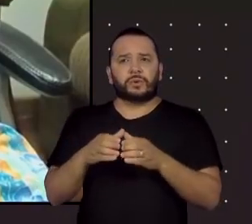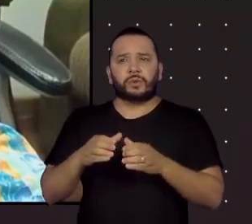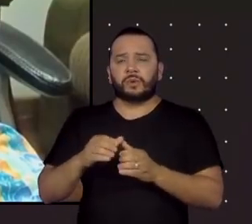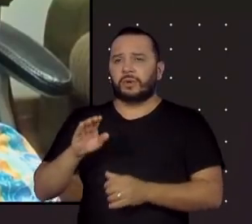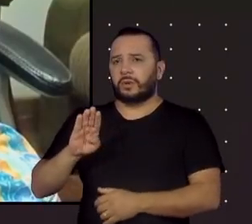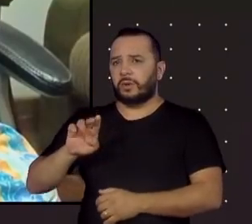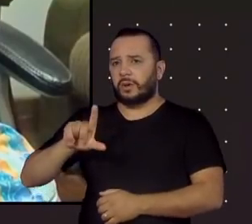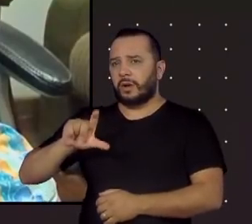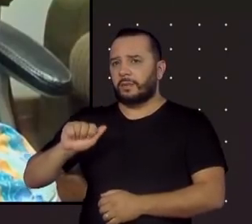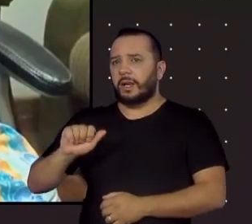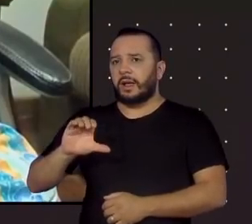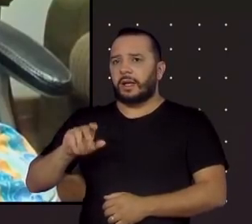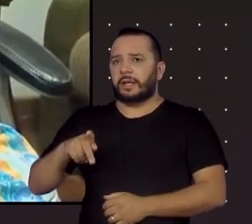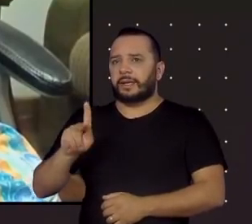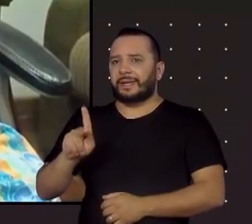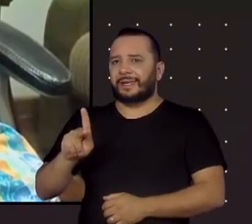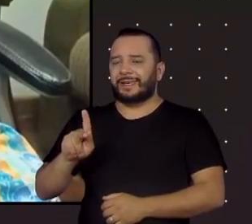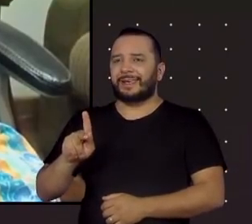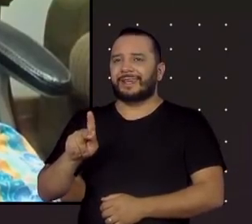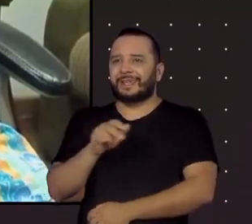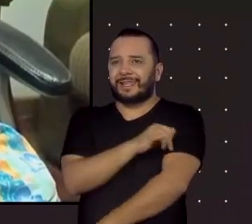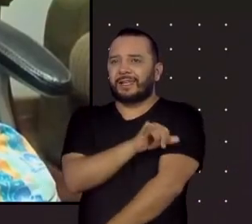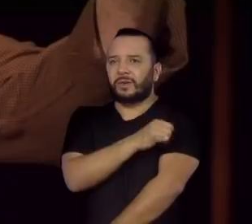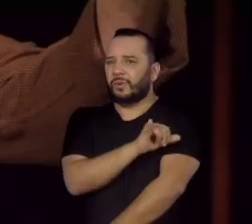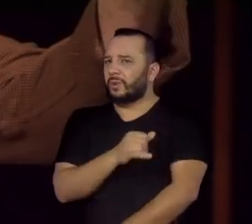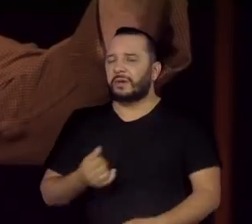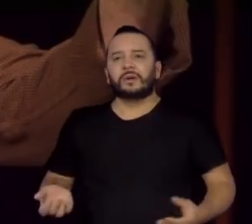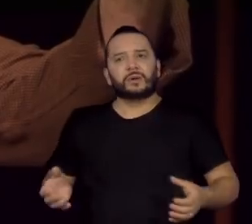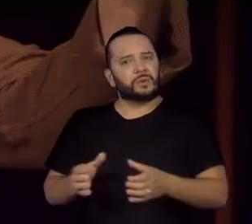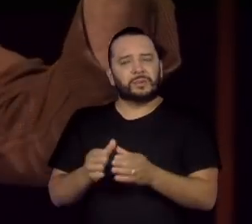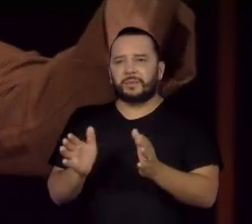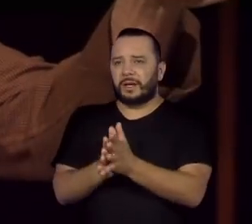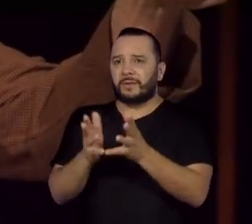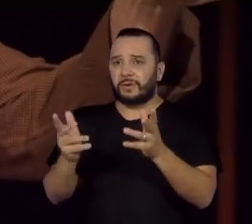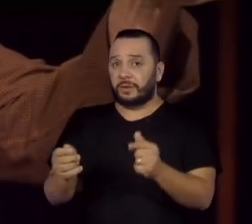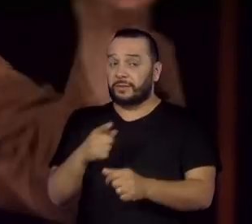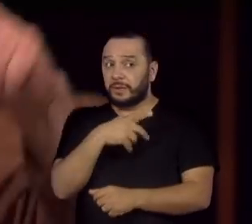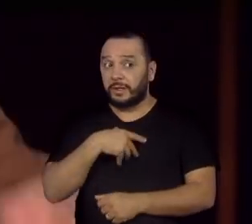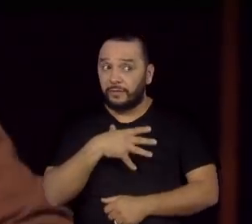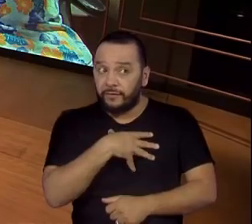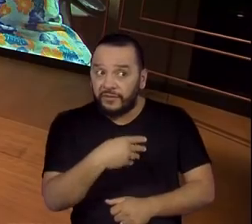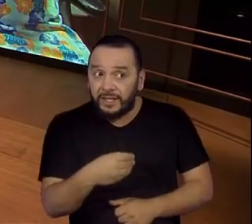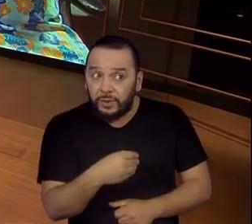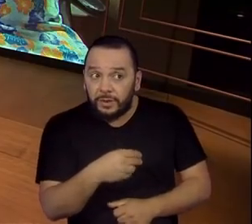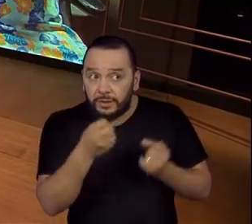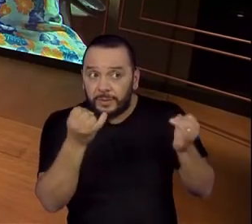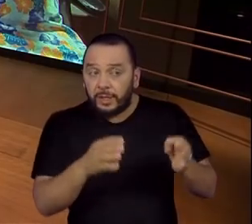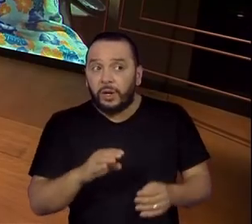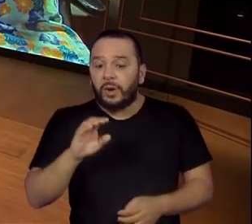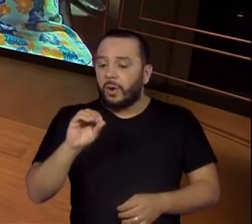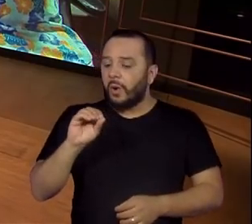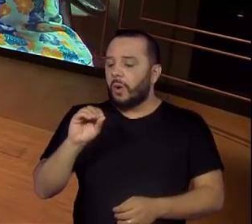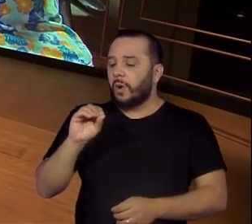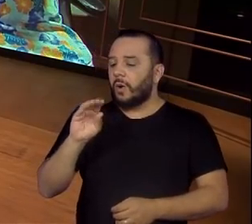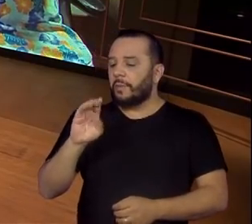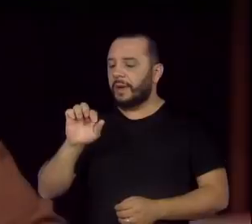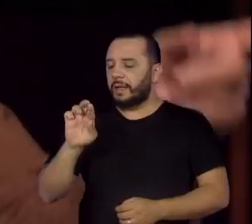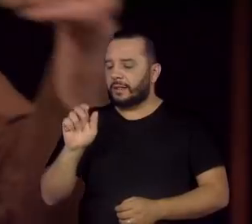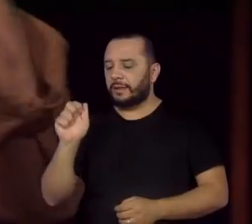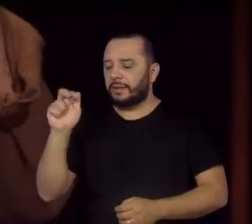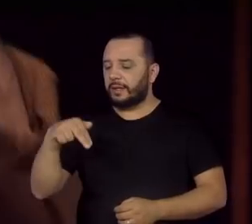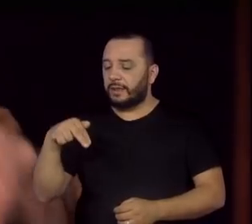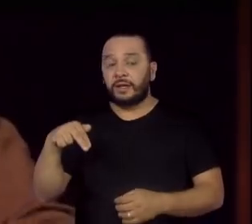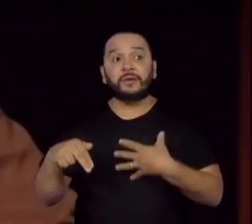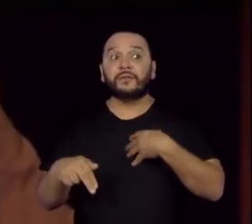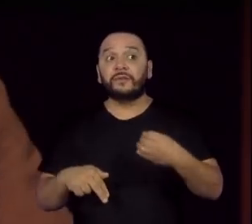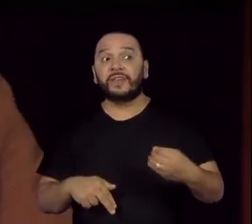Black Hill é uma coisa maravilhosa, sensacional. Você falou aí do filho do Oberdan, não é isso? William Magalhães. Nós temos